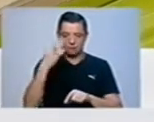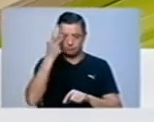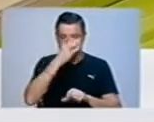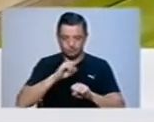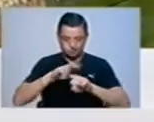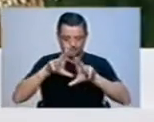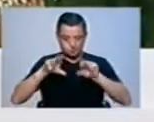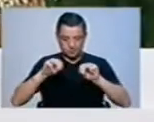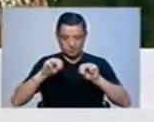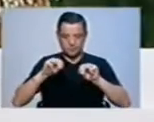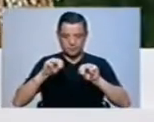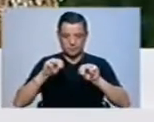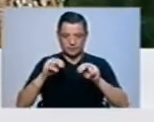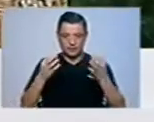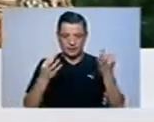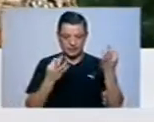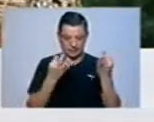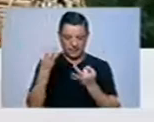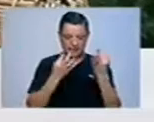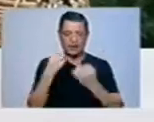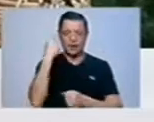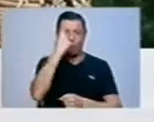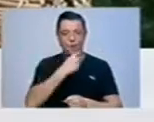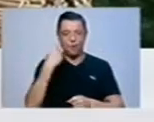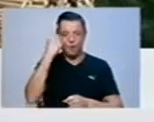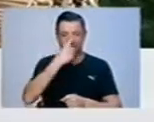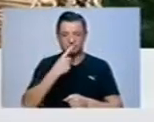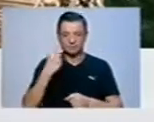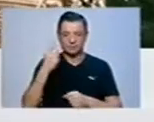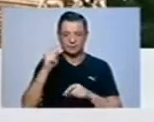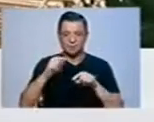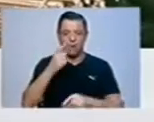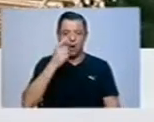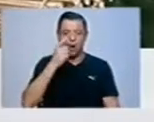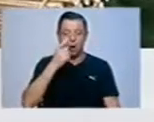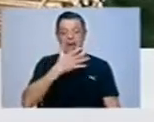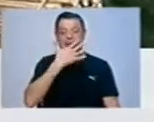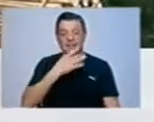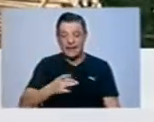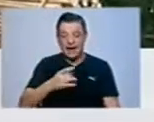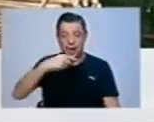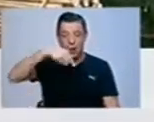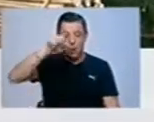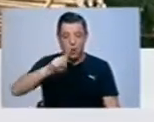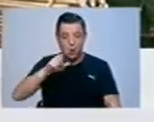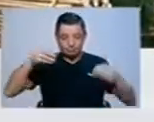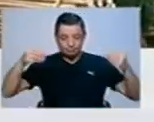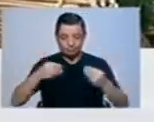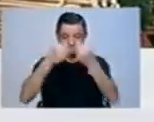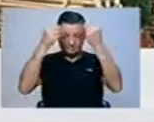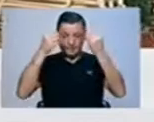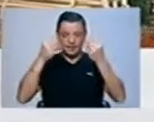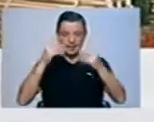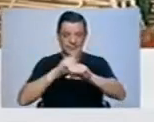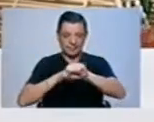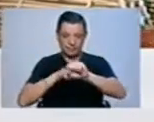vamos? Vamos tratar do rosto. Fazer um lifting facial para o Natal e Ano Novo. Para as pessoas que têm em casa que não têm tempo, vão trabalhar,